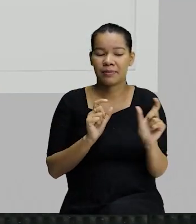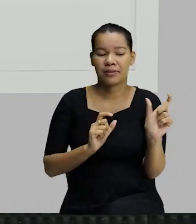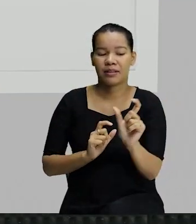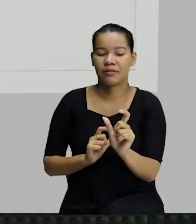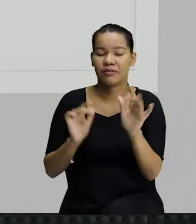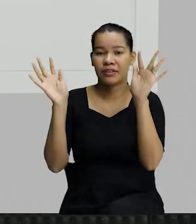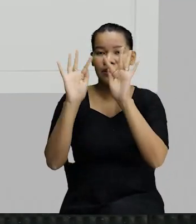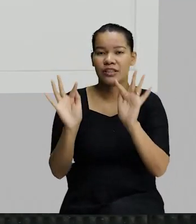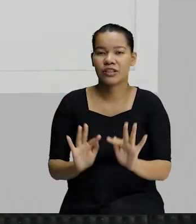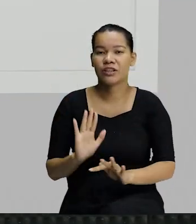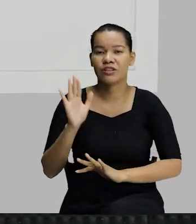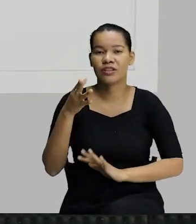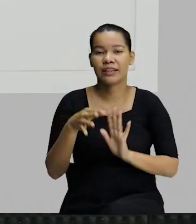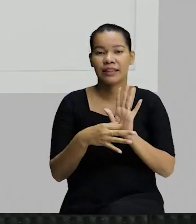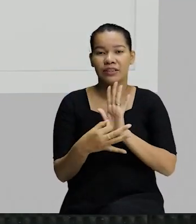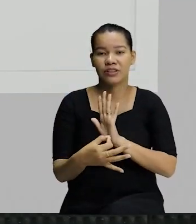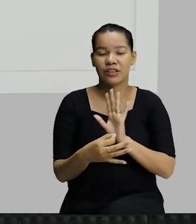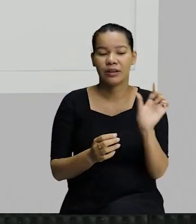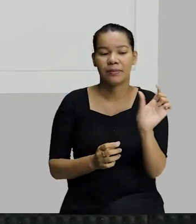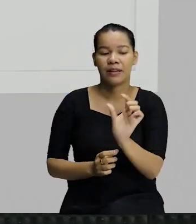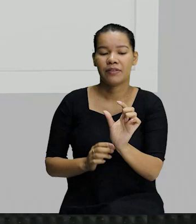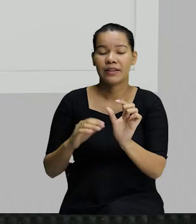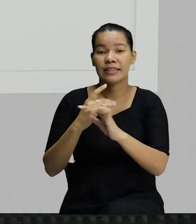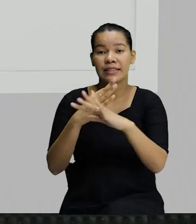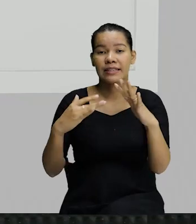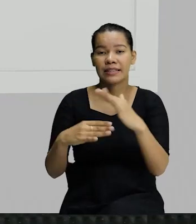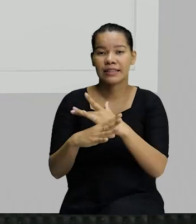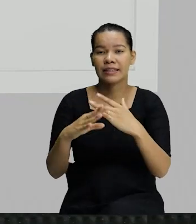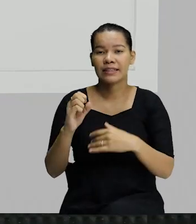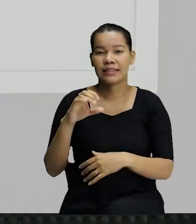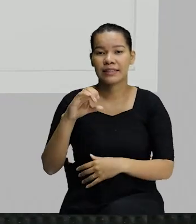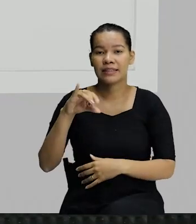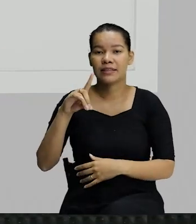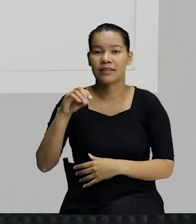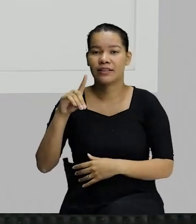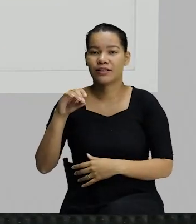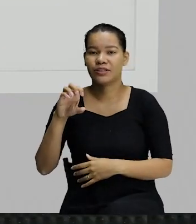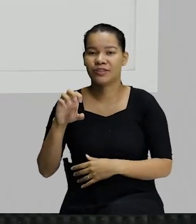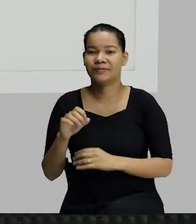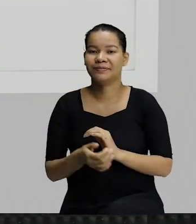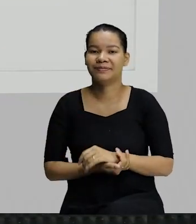dica da palavra cidade, já tem a palavra cidade, a polis, dentro